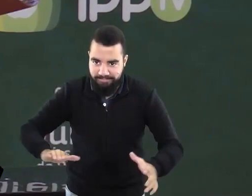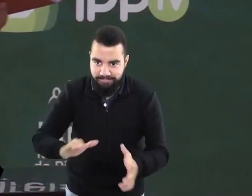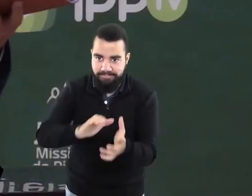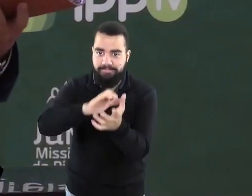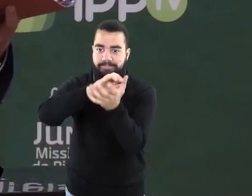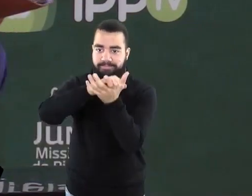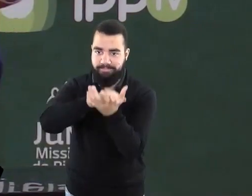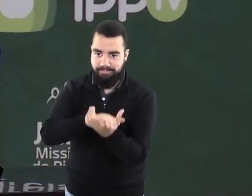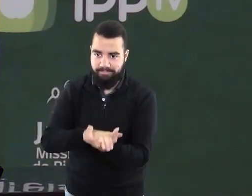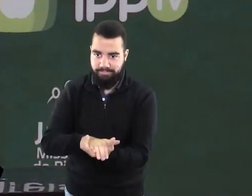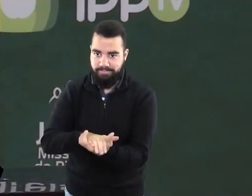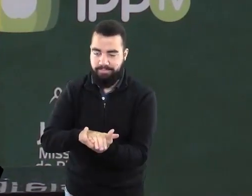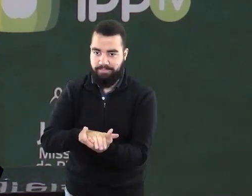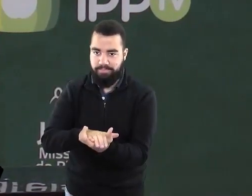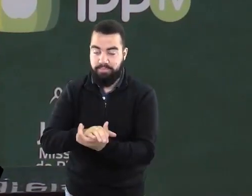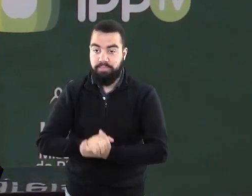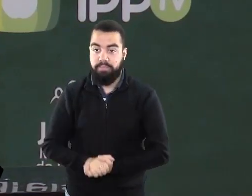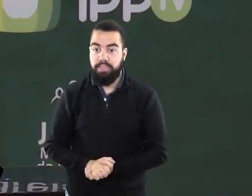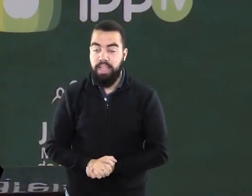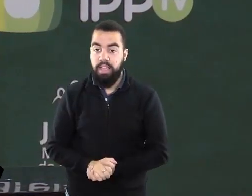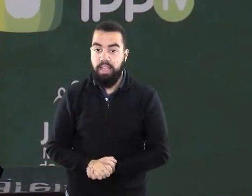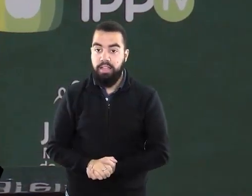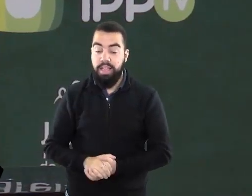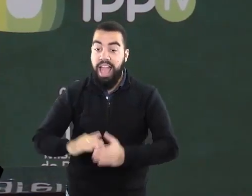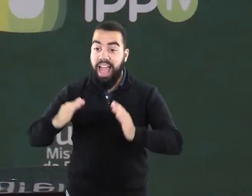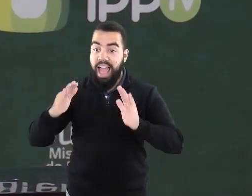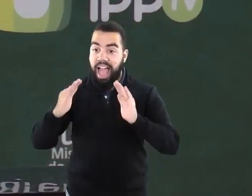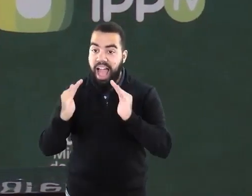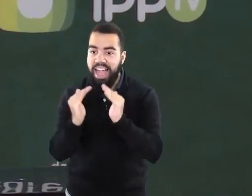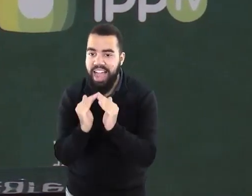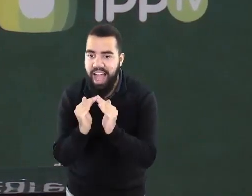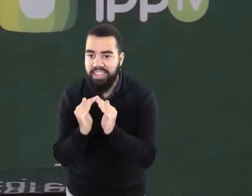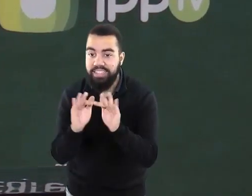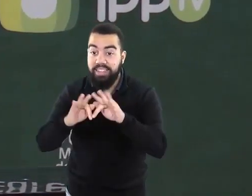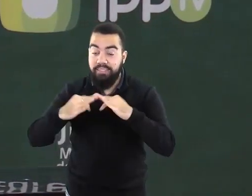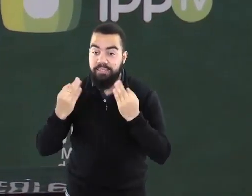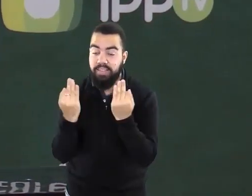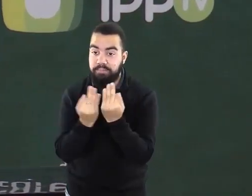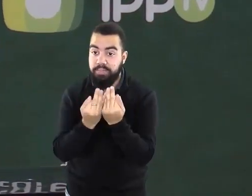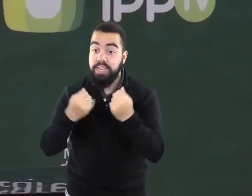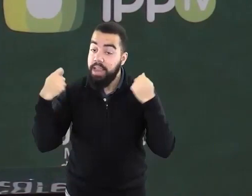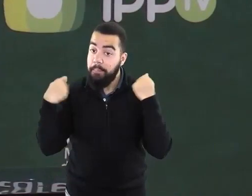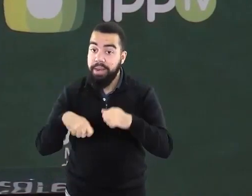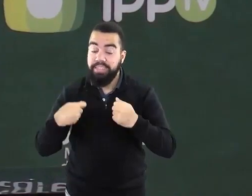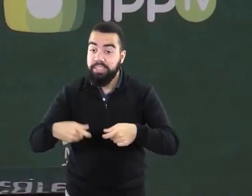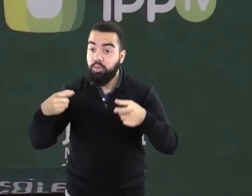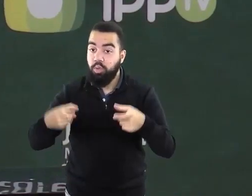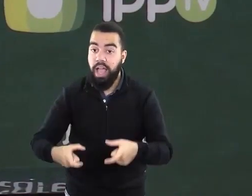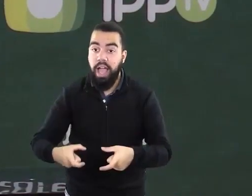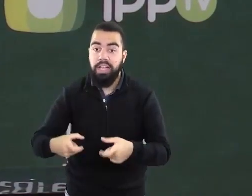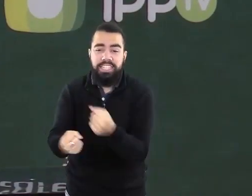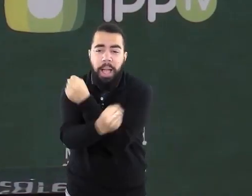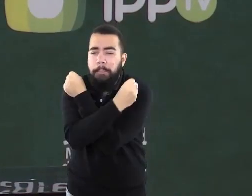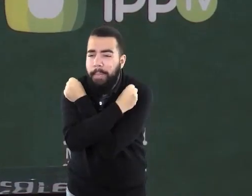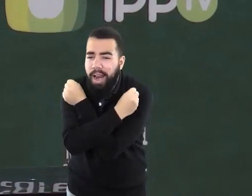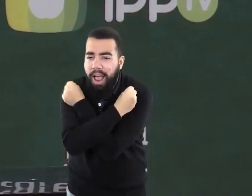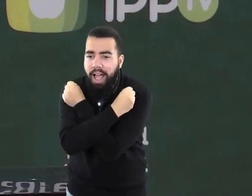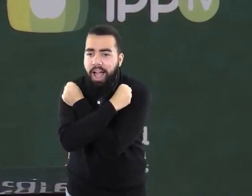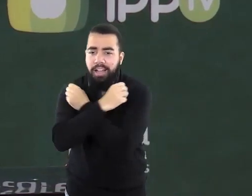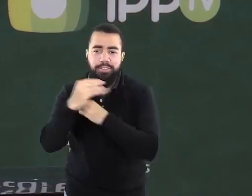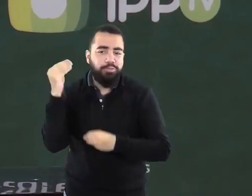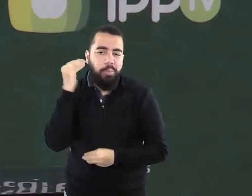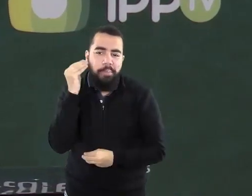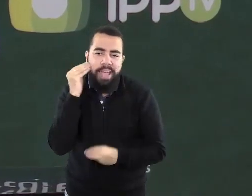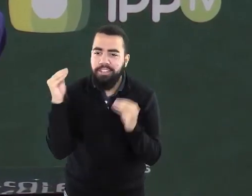A nossa casa tem que ser um lugar de abraço, de beijo, de toque, de palavras meigas,